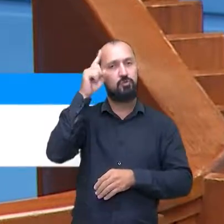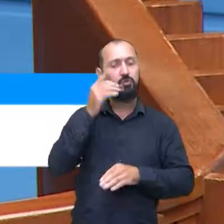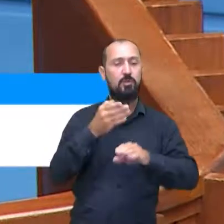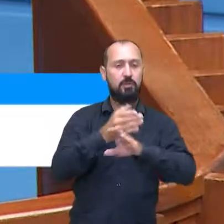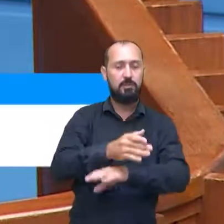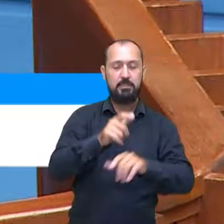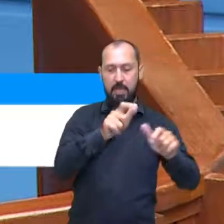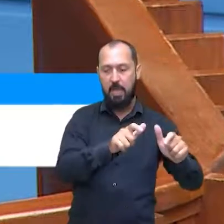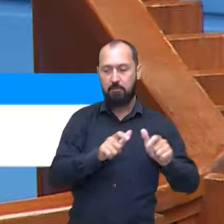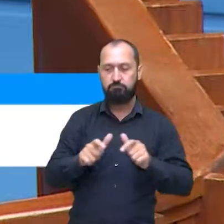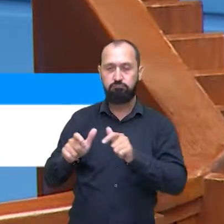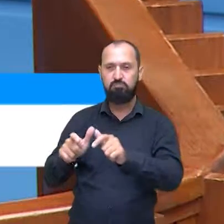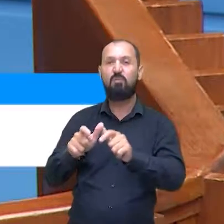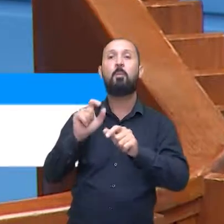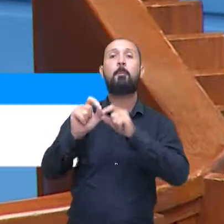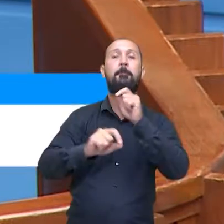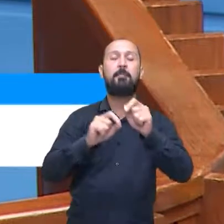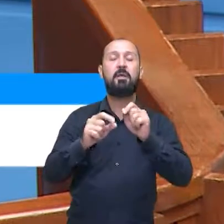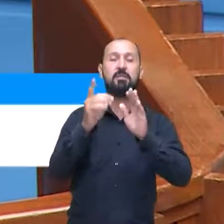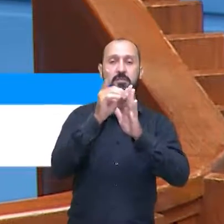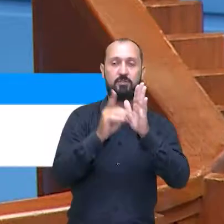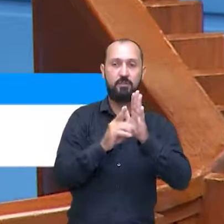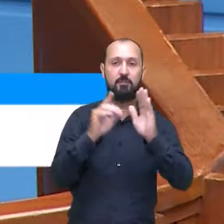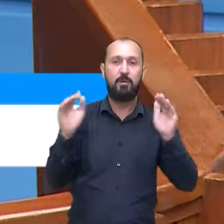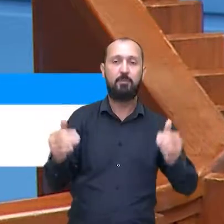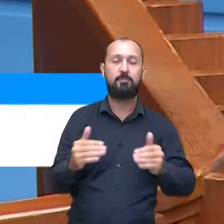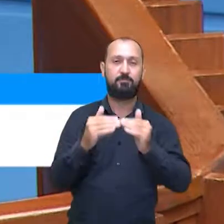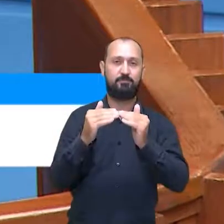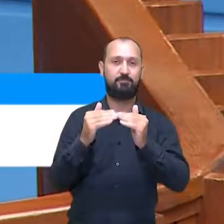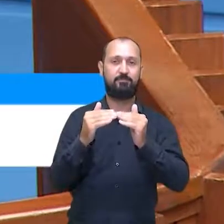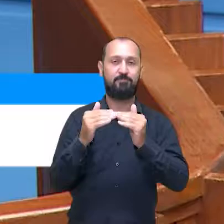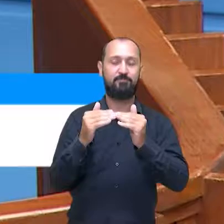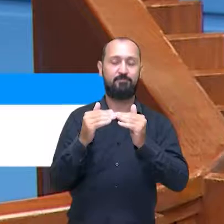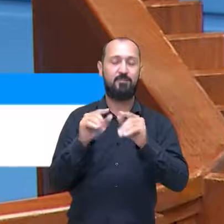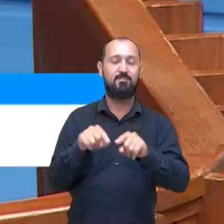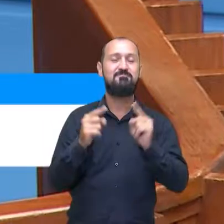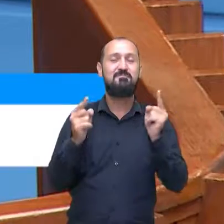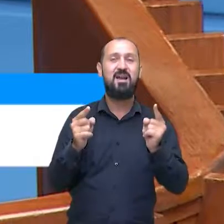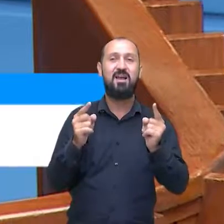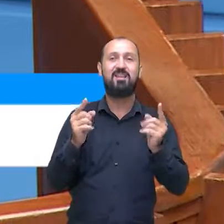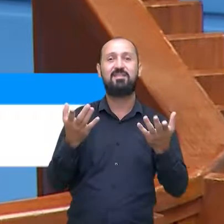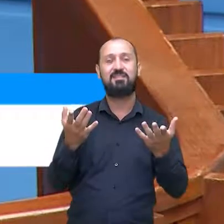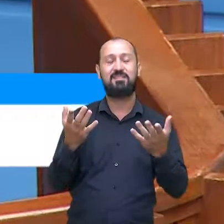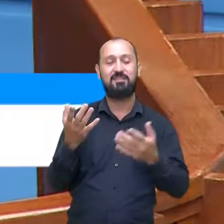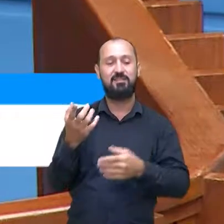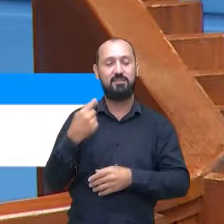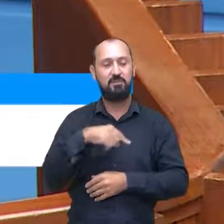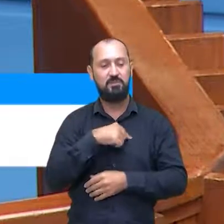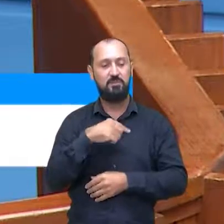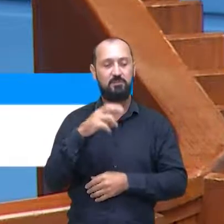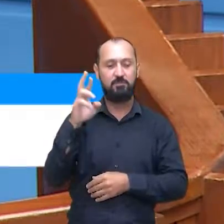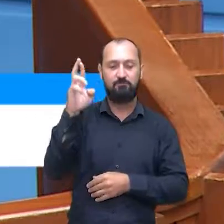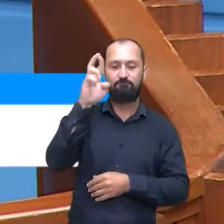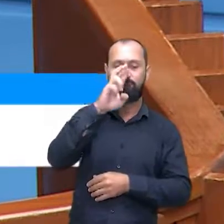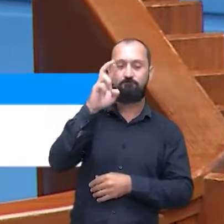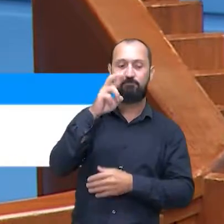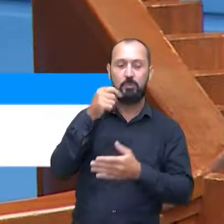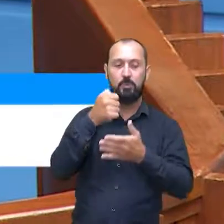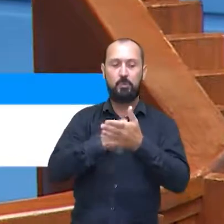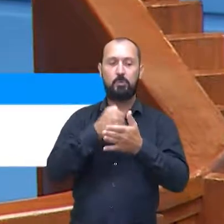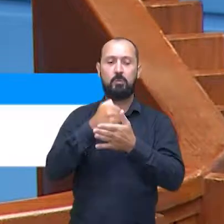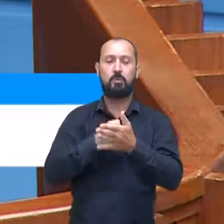feito batidas diárias nesse trecho para cumprir a eficácia do decreto, mas nós estamos,